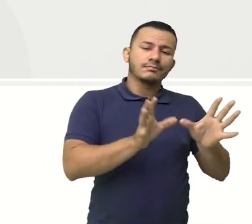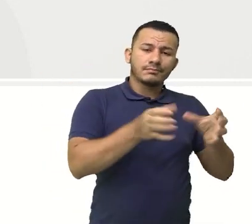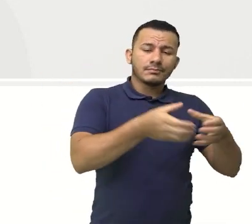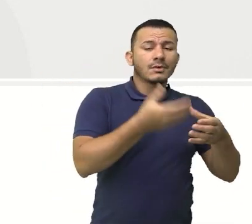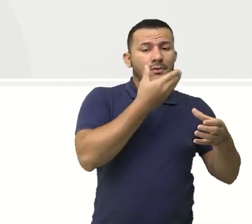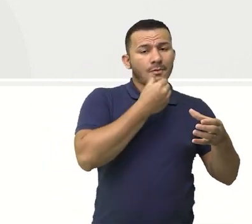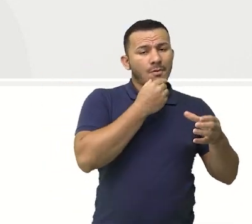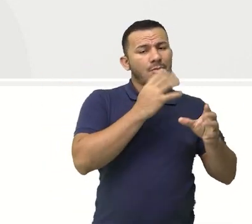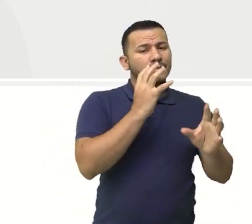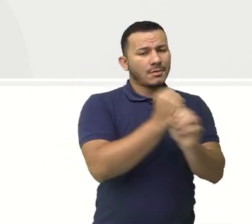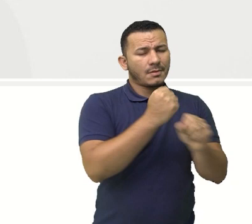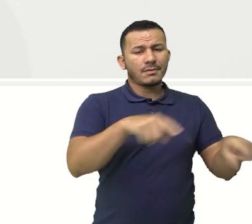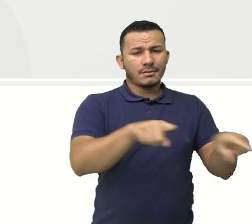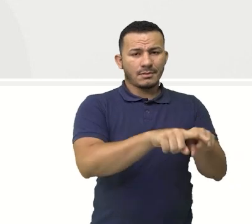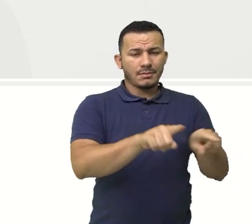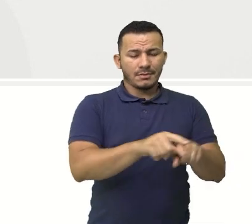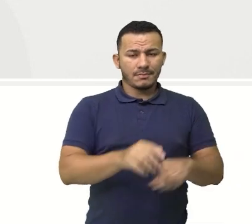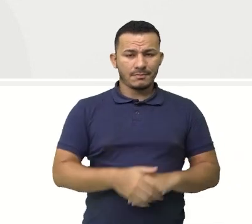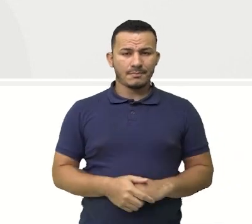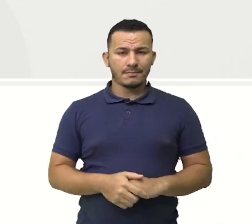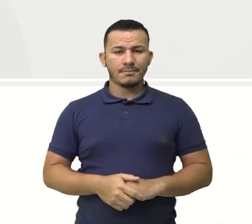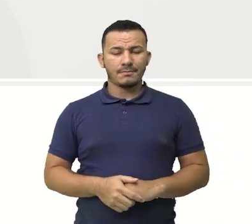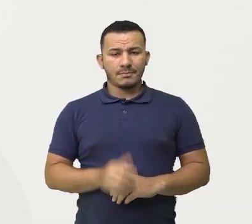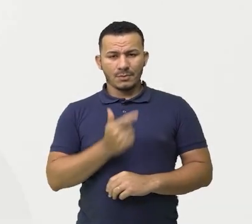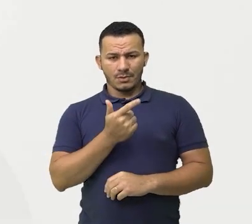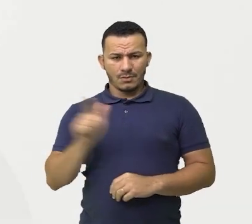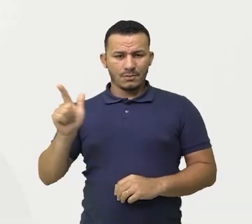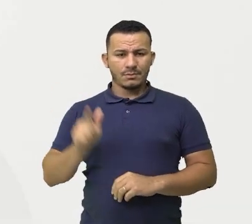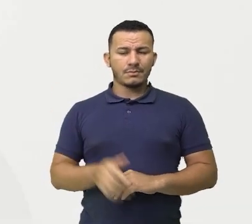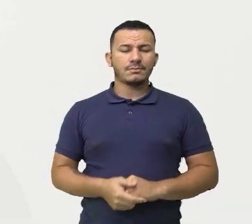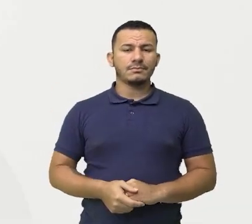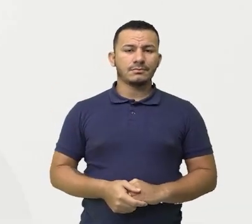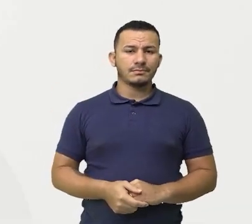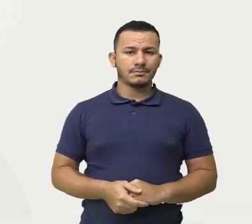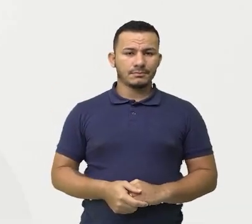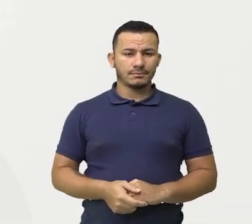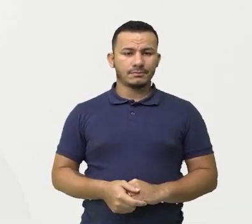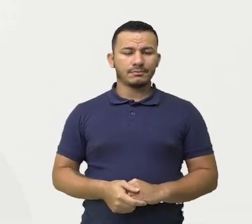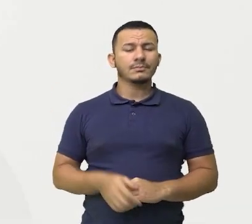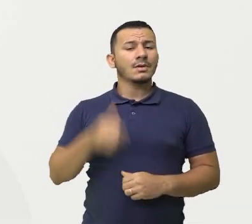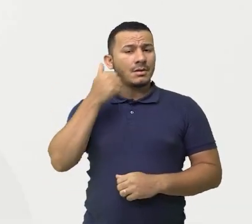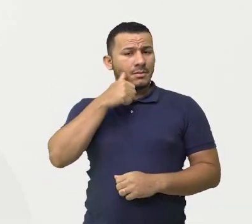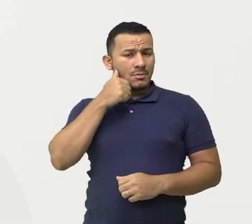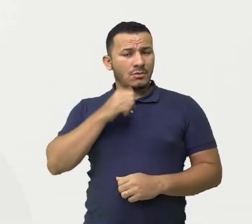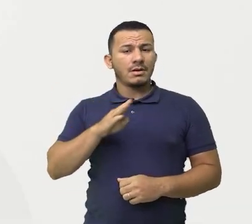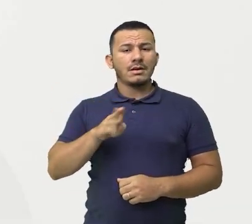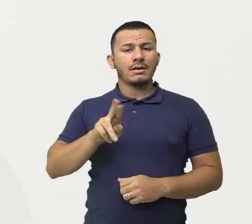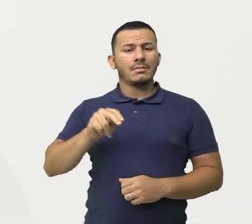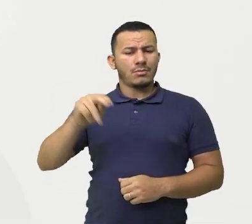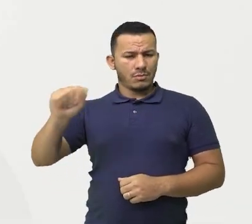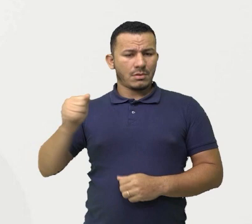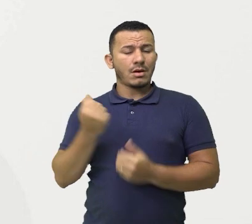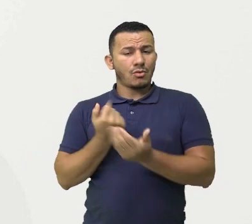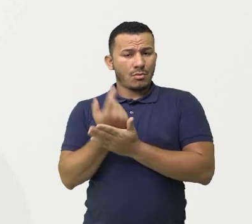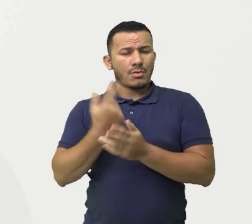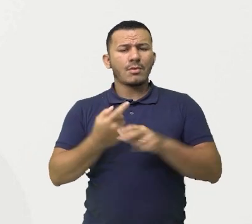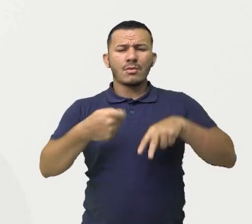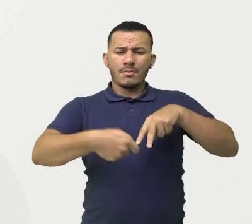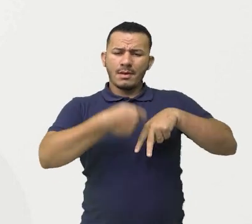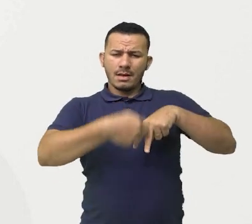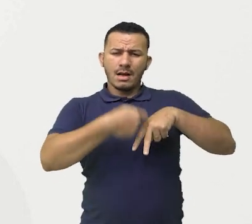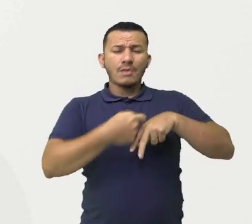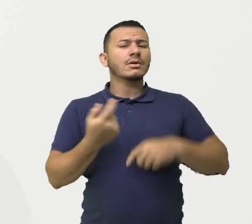Beleza? Vejamos então mais um exemplo aqui que nos aguarda aqui. Ó. Acompanha só. Bruna comprou uma calça que